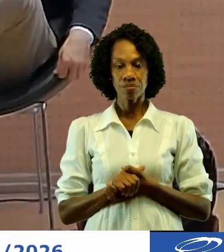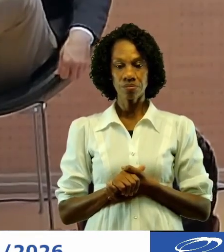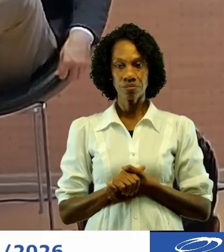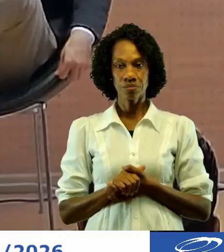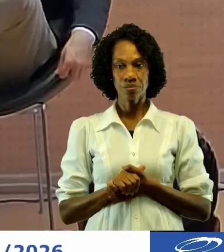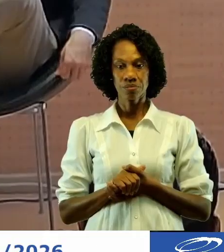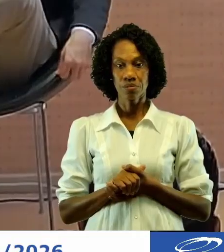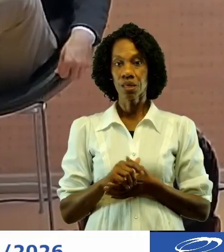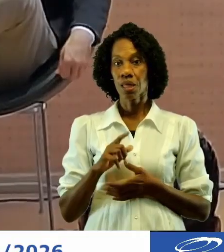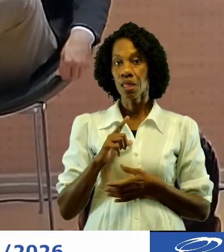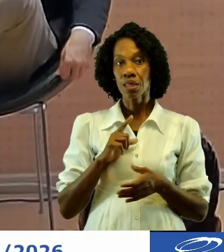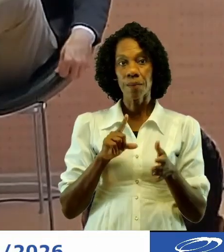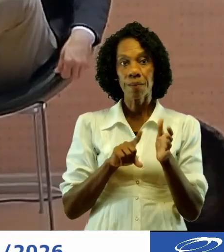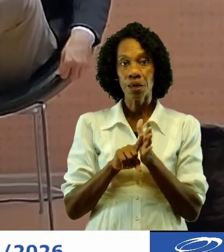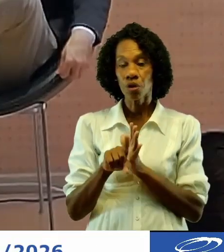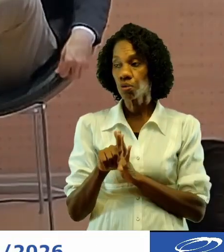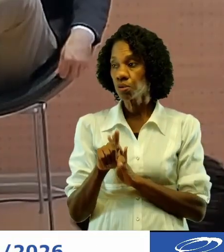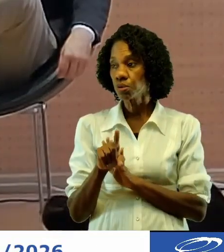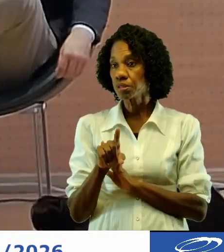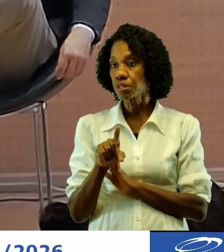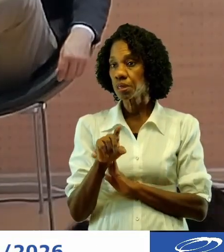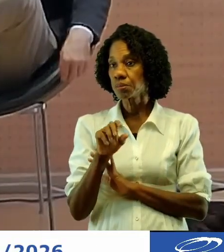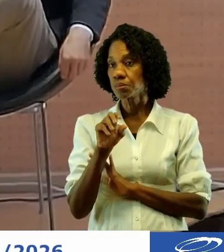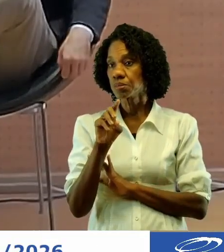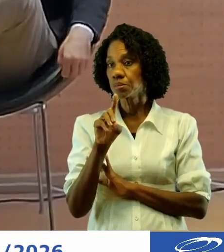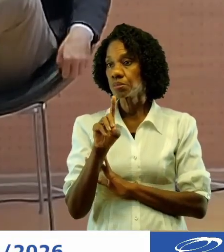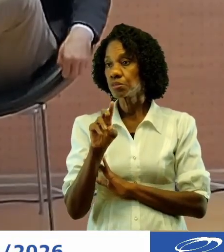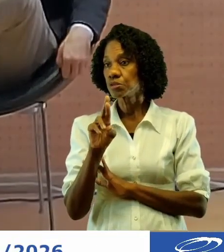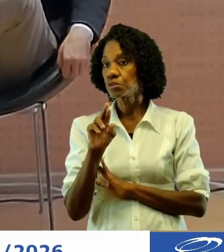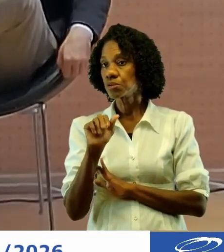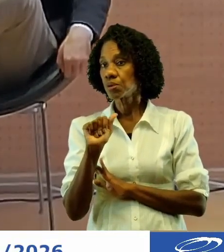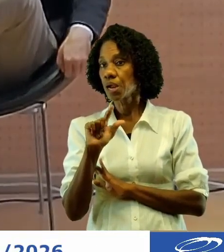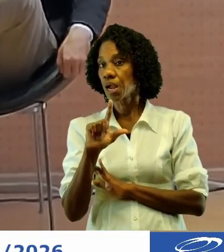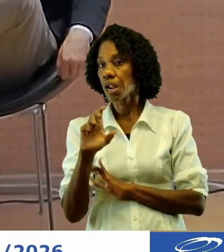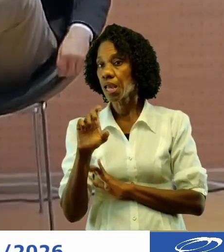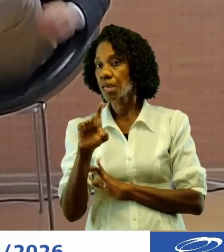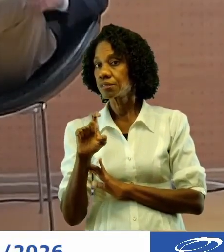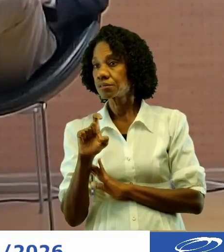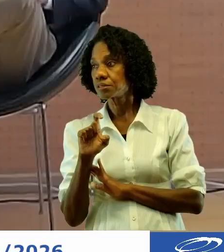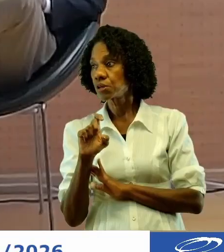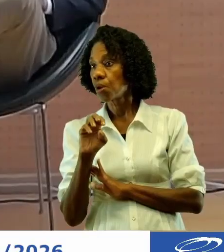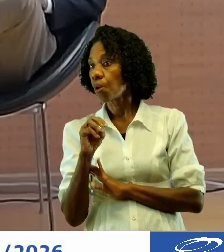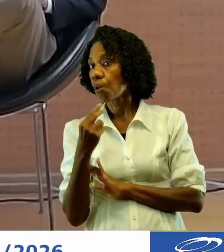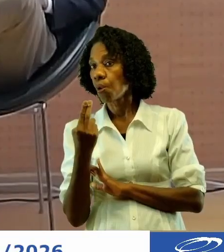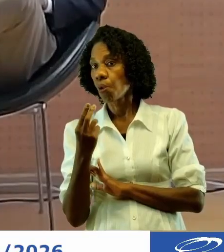Alguém tem alguma pergunta para o Dr. Alex Soriano? Mais alguma pergunta para o Dr. Mauro?